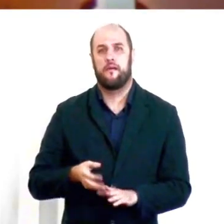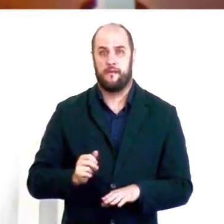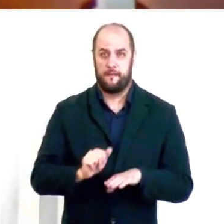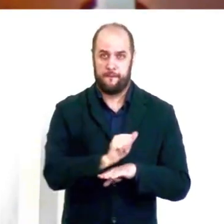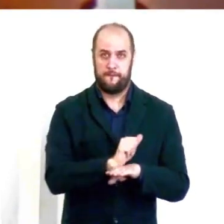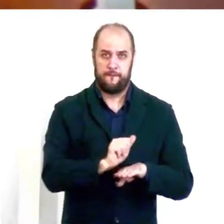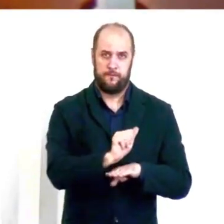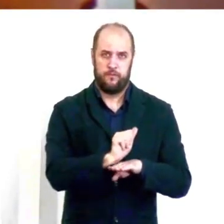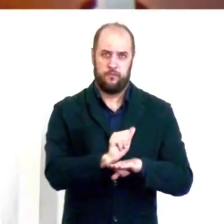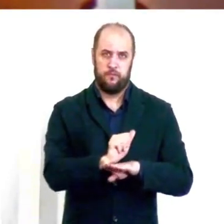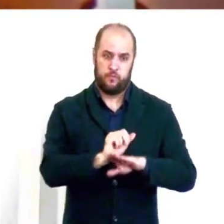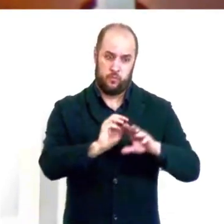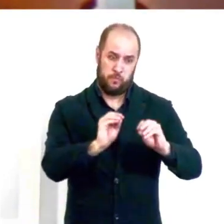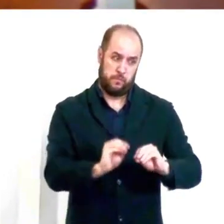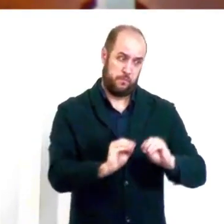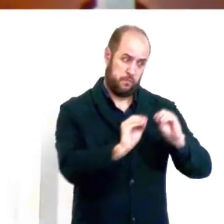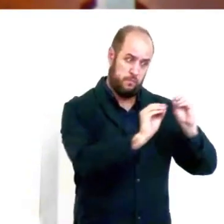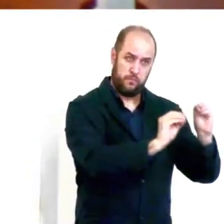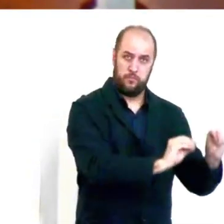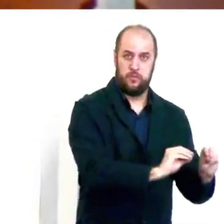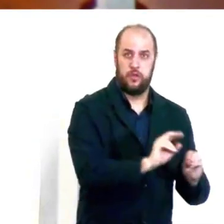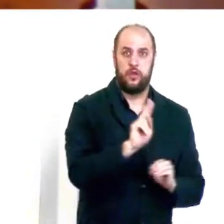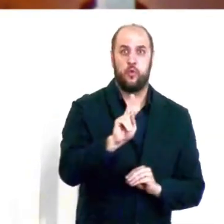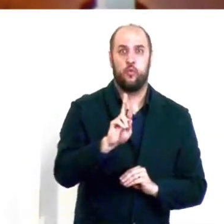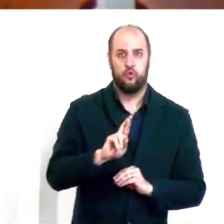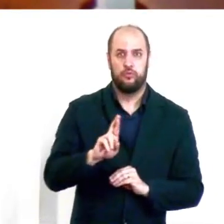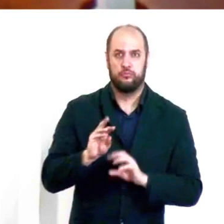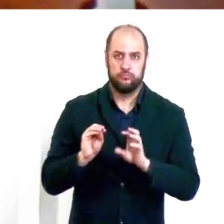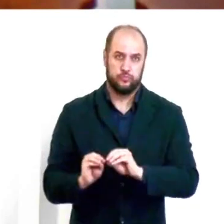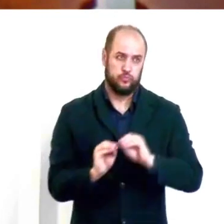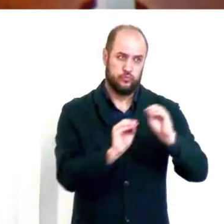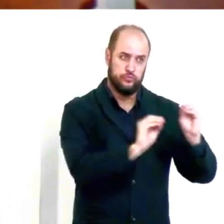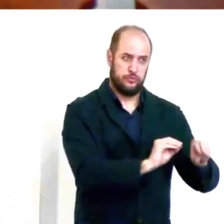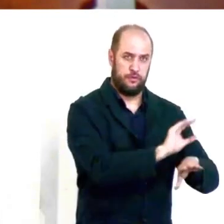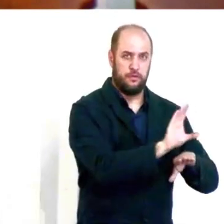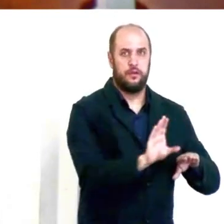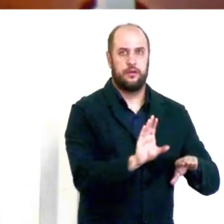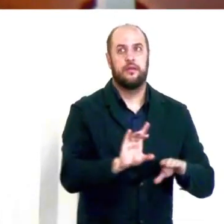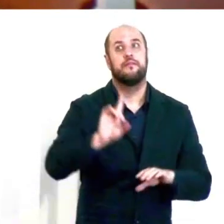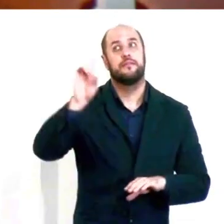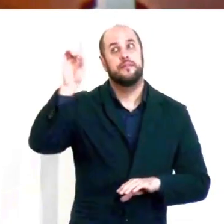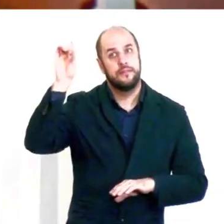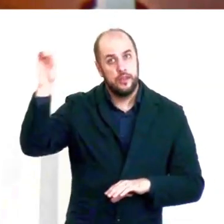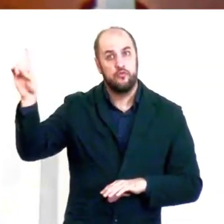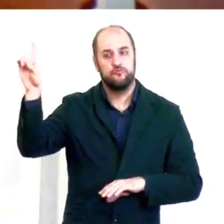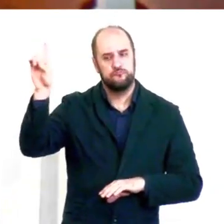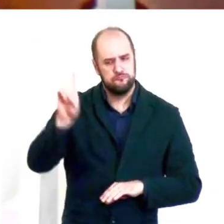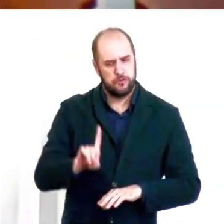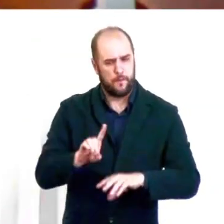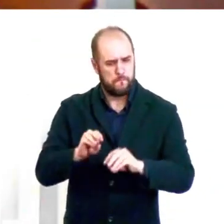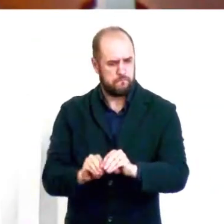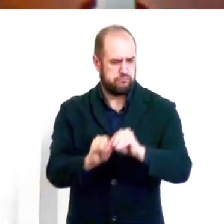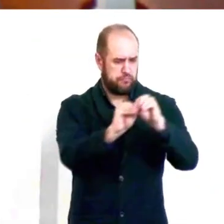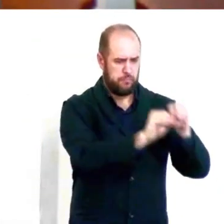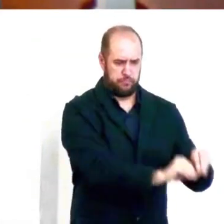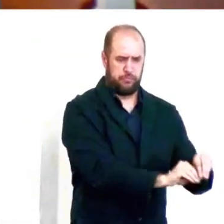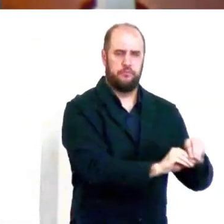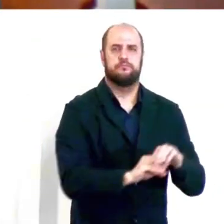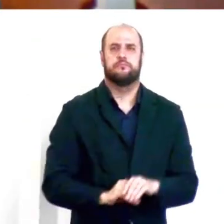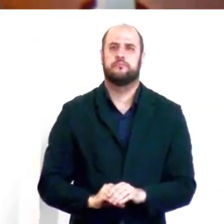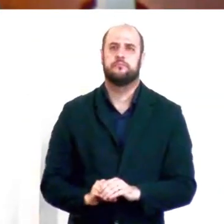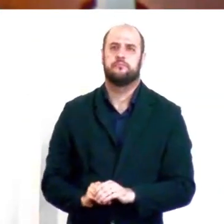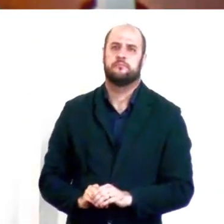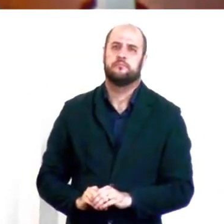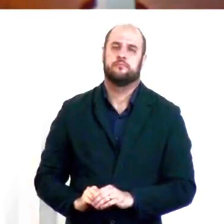dos Caldeus foi Deus. Eu que tirei você de Ur dos